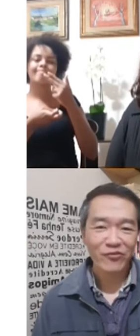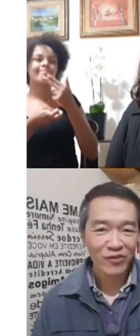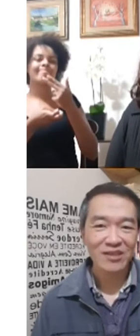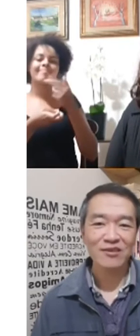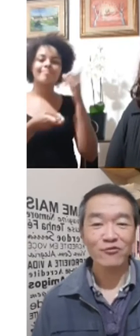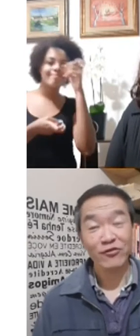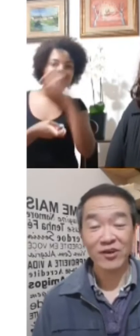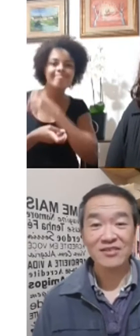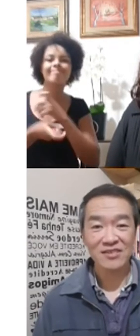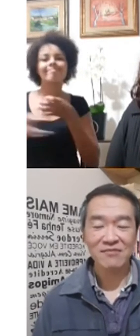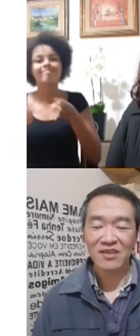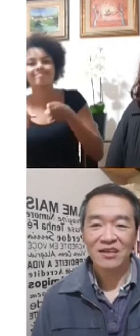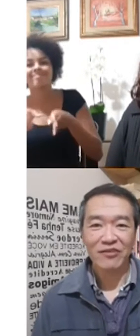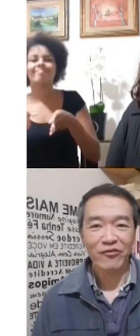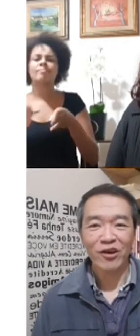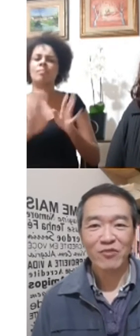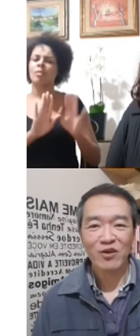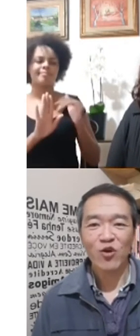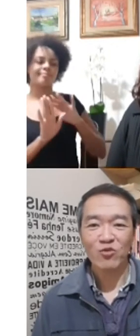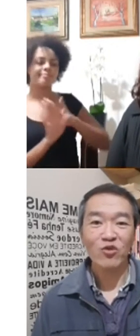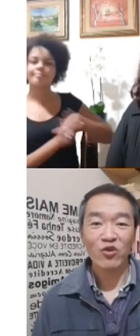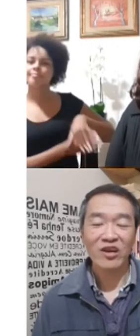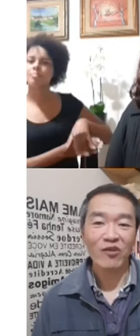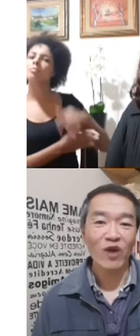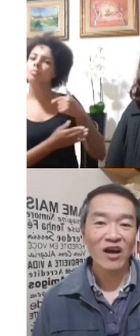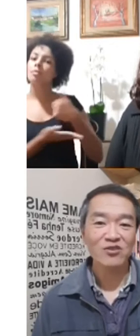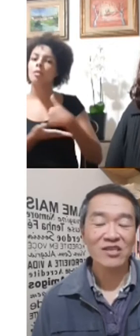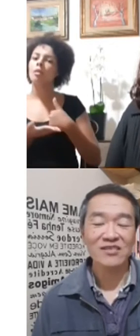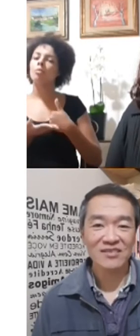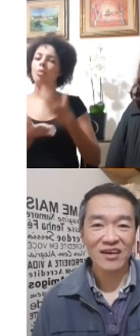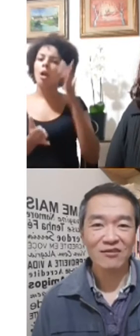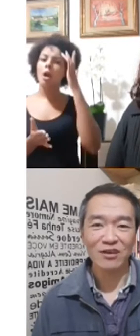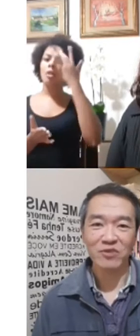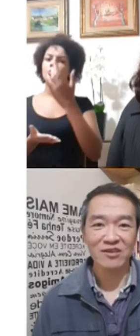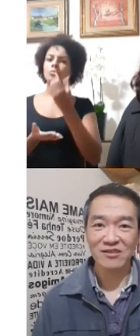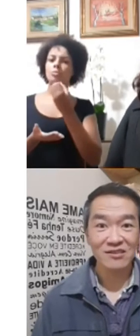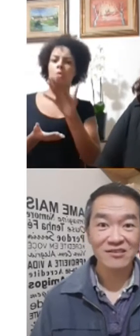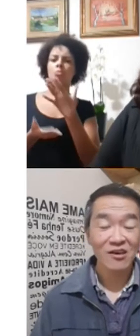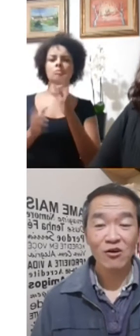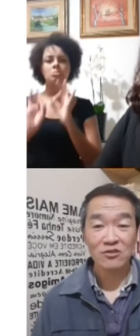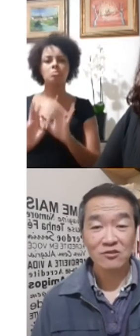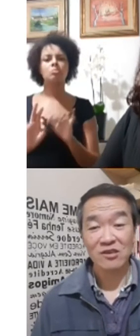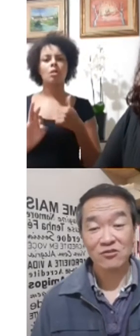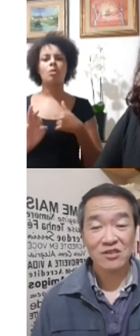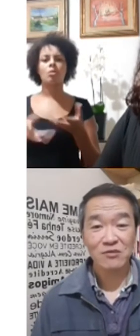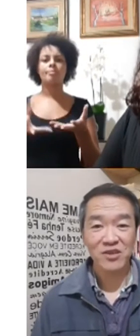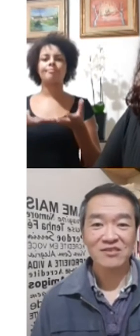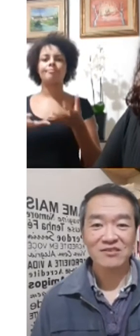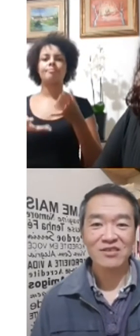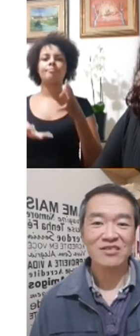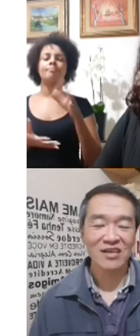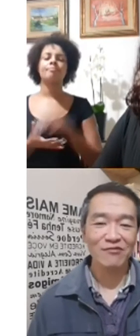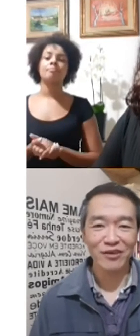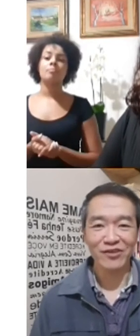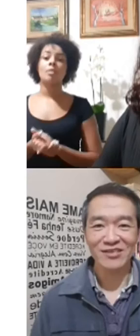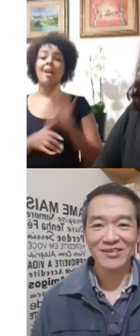isso. Daí eu falei, não, eu vou fazer da forma como eu acho que é certo, né? Porque às vezes as outras empresas